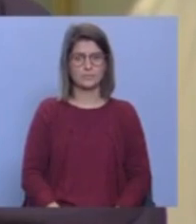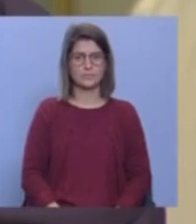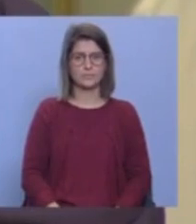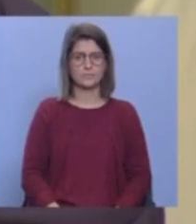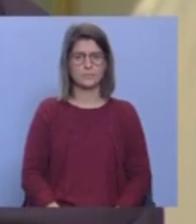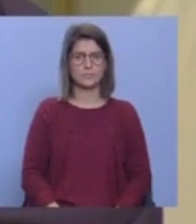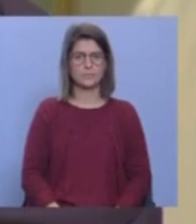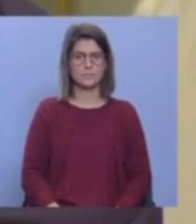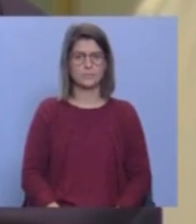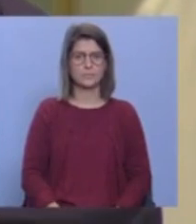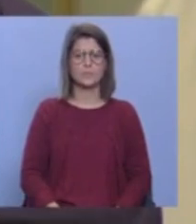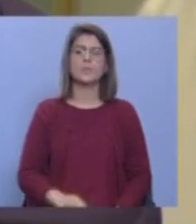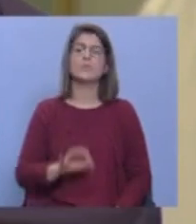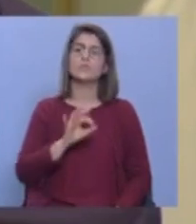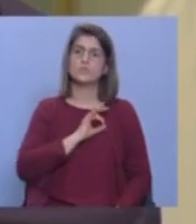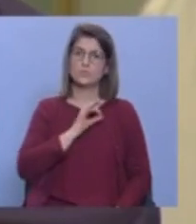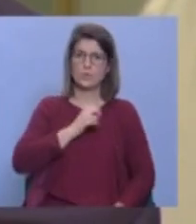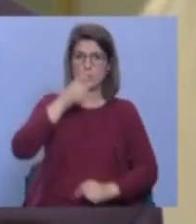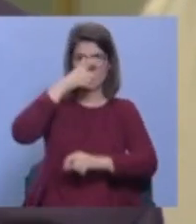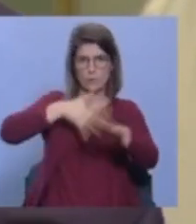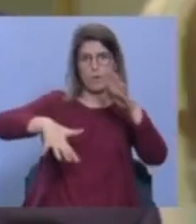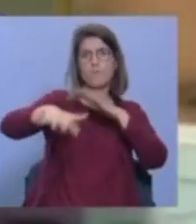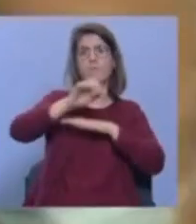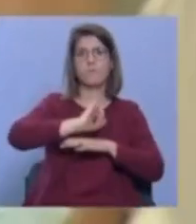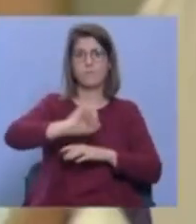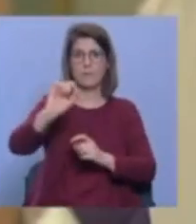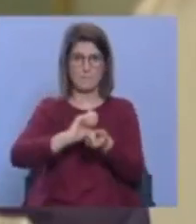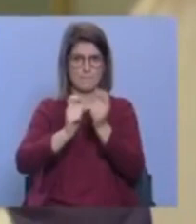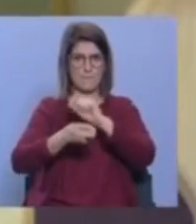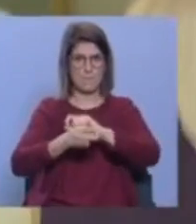renovai, Senhor, o vosso povo.